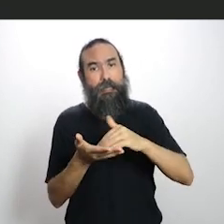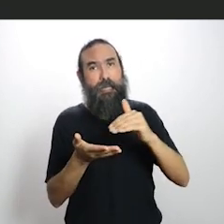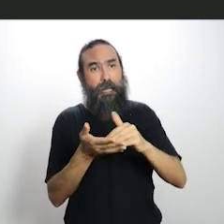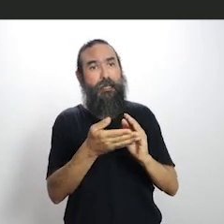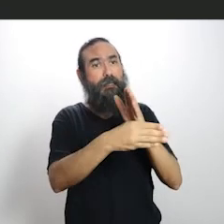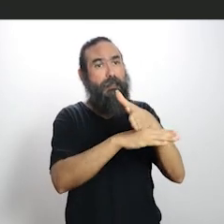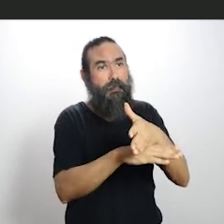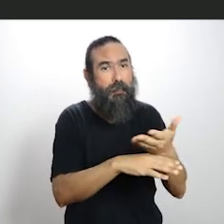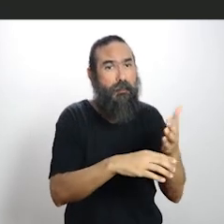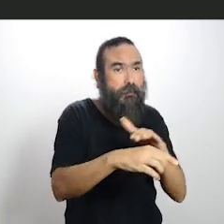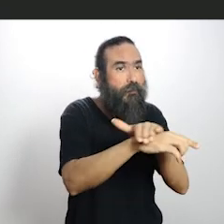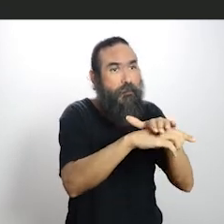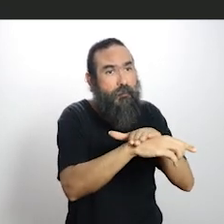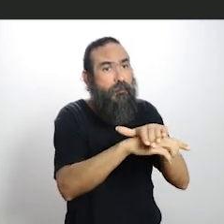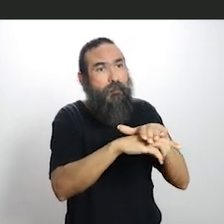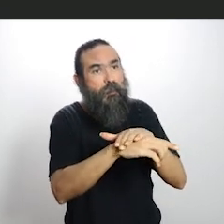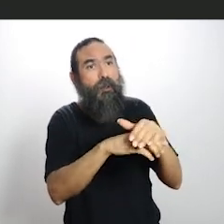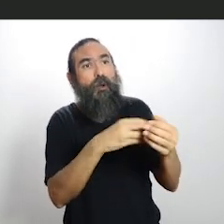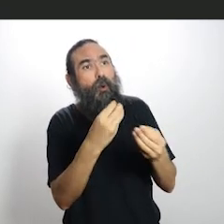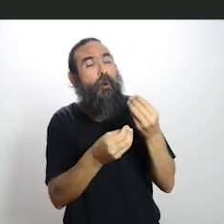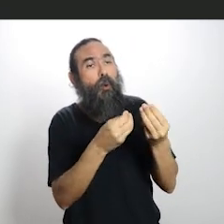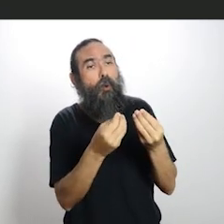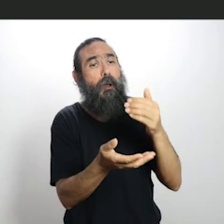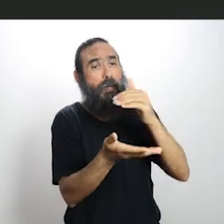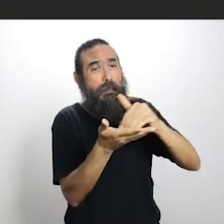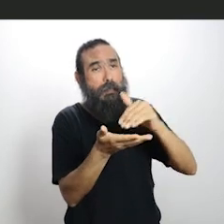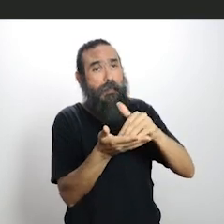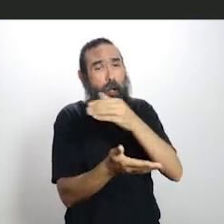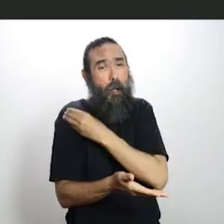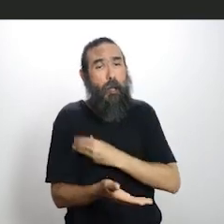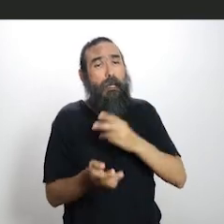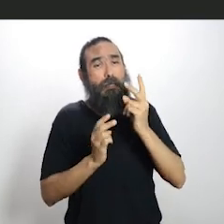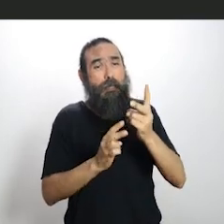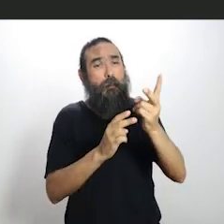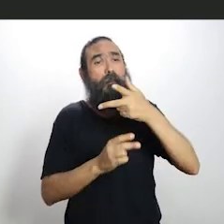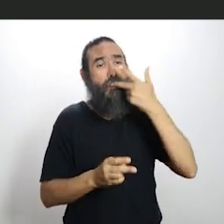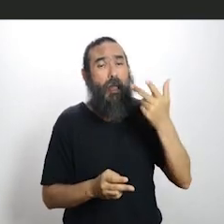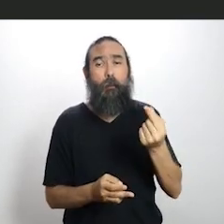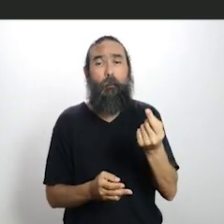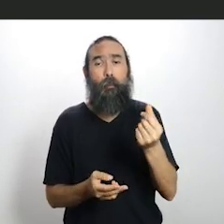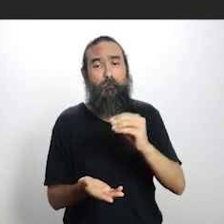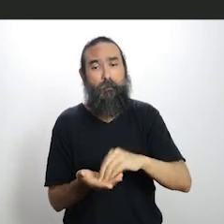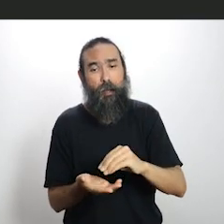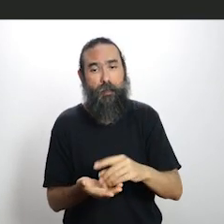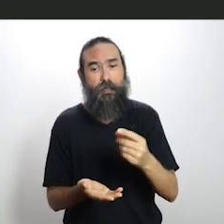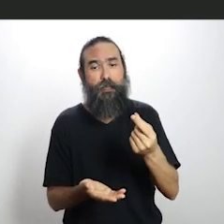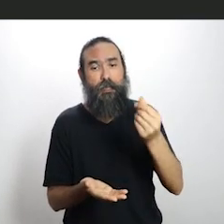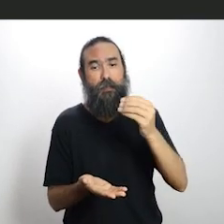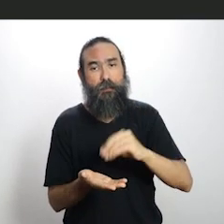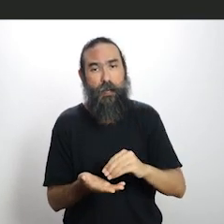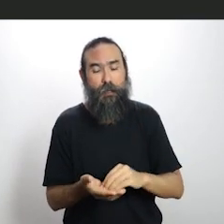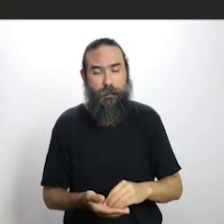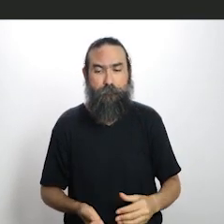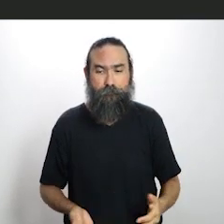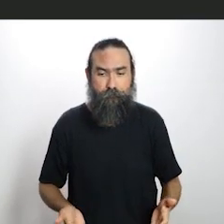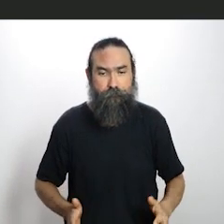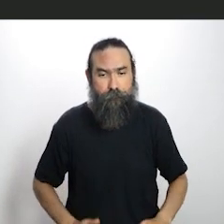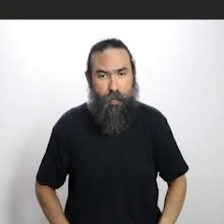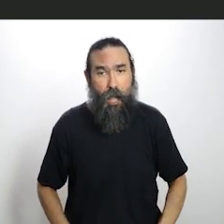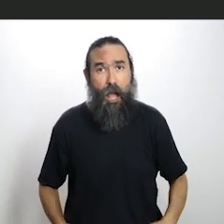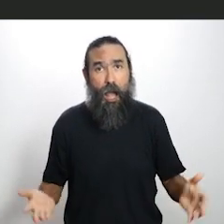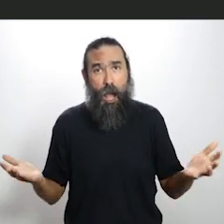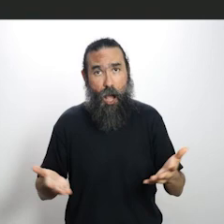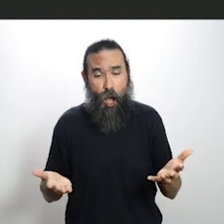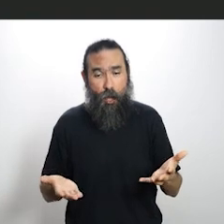agora nesse instante também é mais ainda né a nossa grande dificuldade